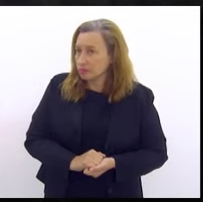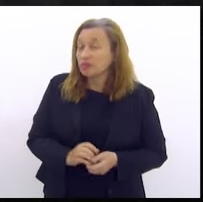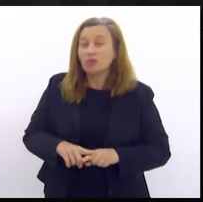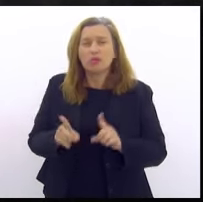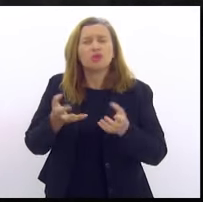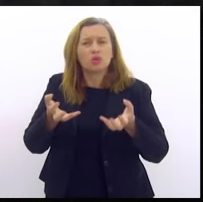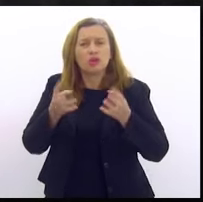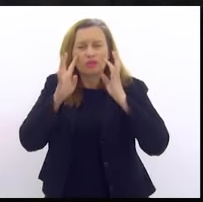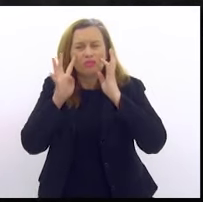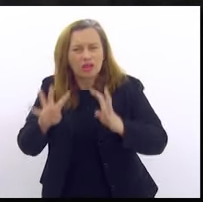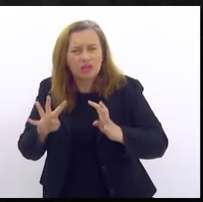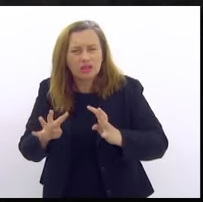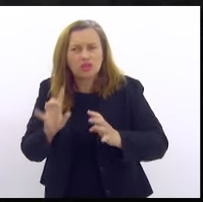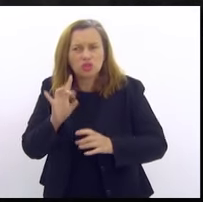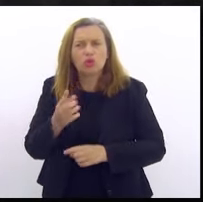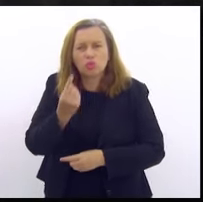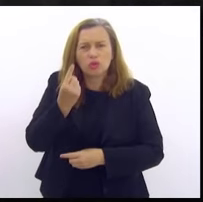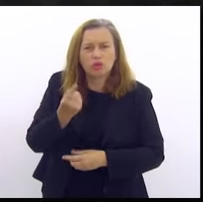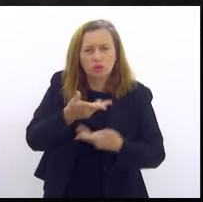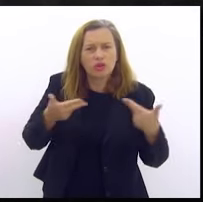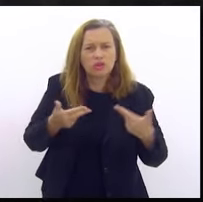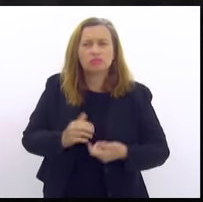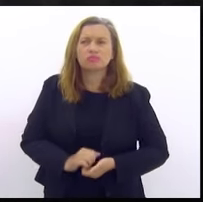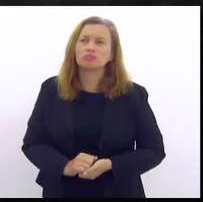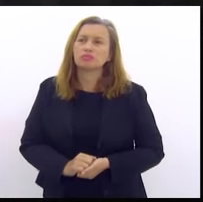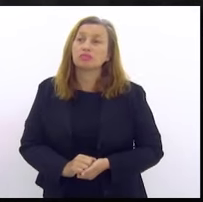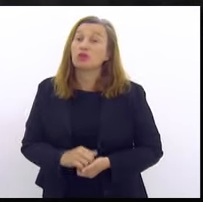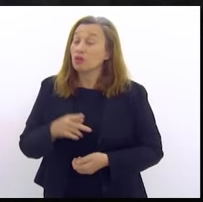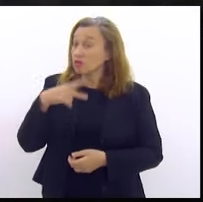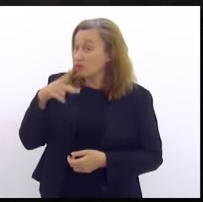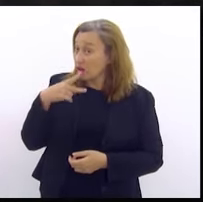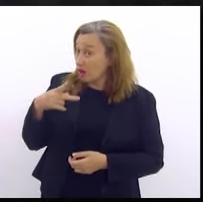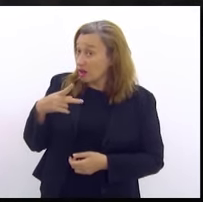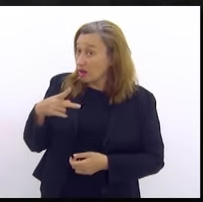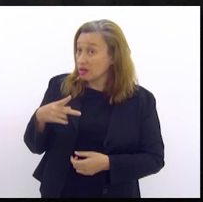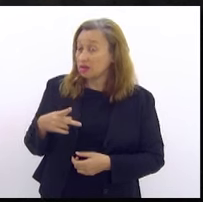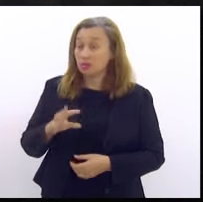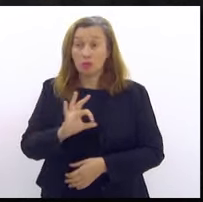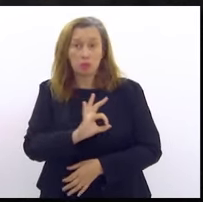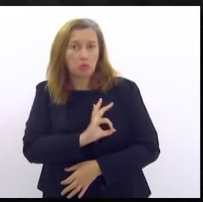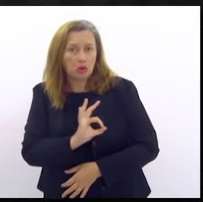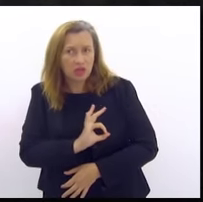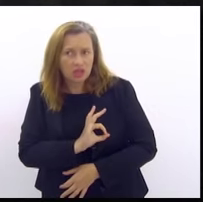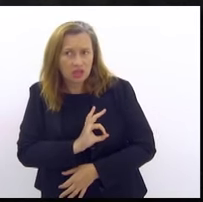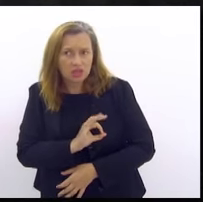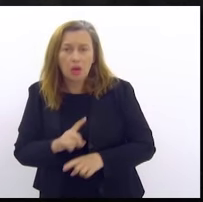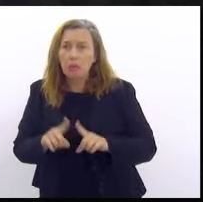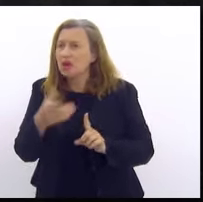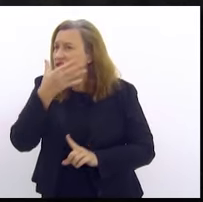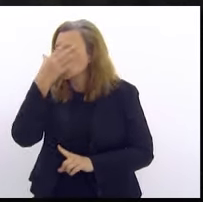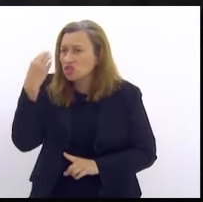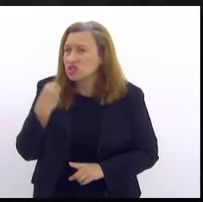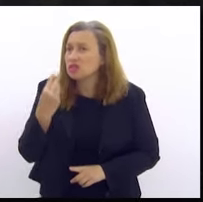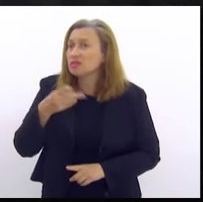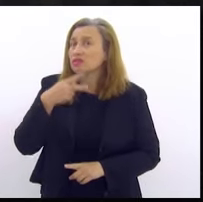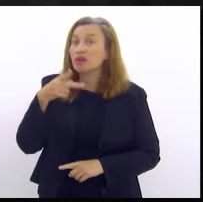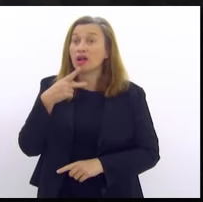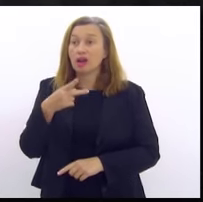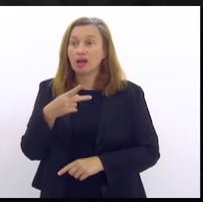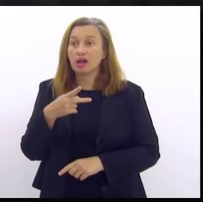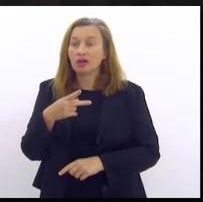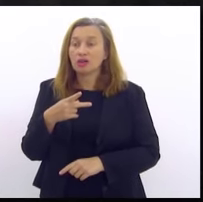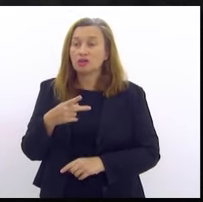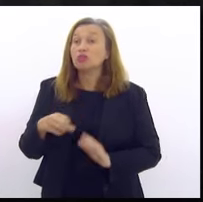só quero alertar apenas uma coisa. Foi falada na questão da polícia, mas esqueceram de se falar da questão